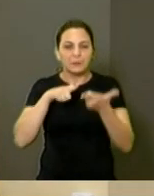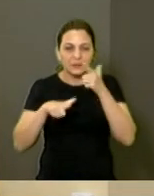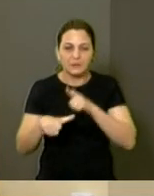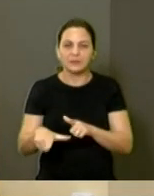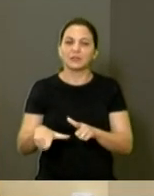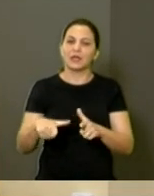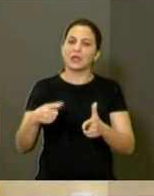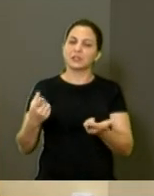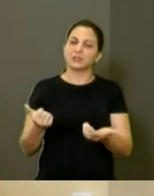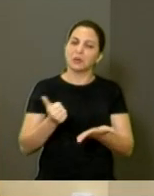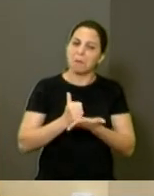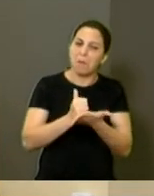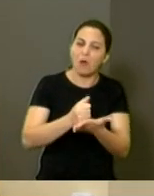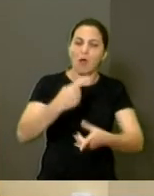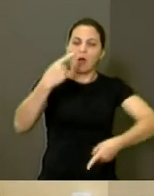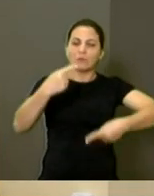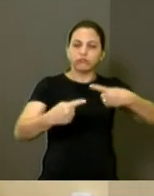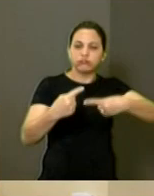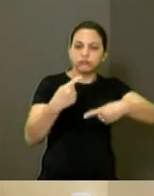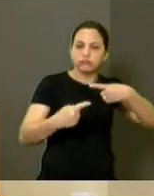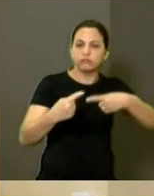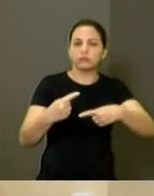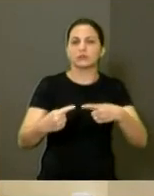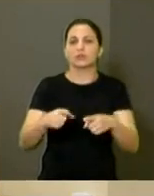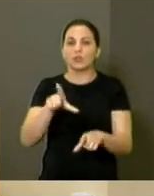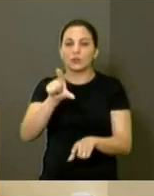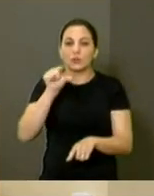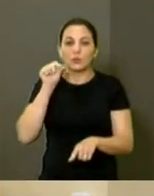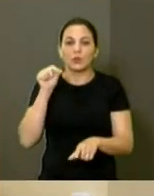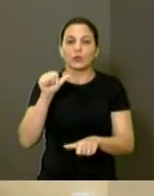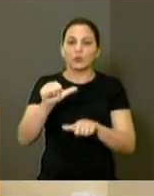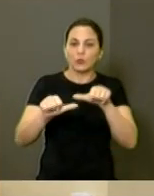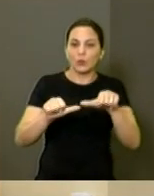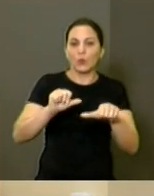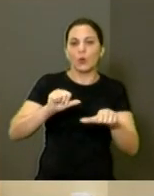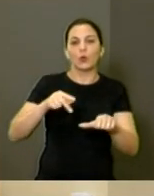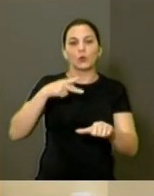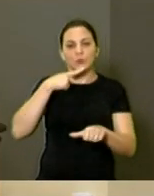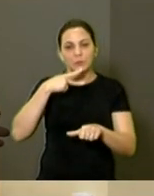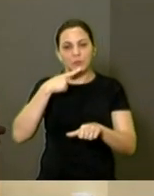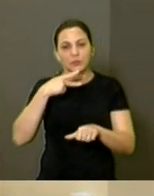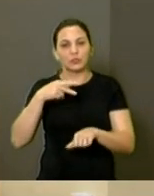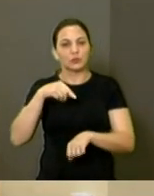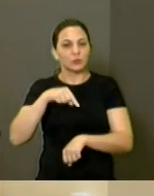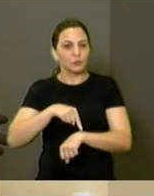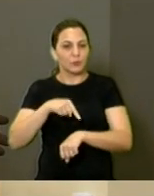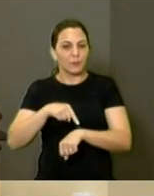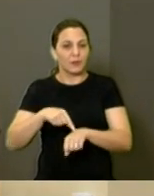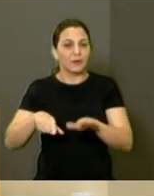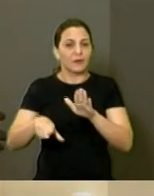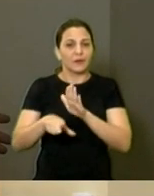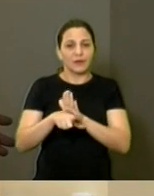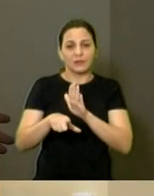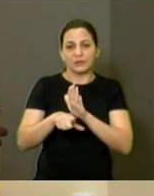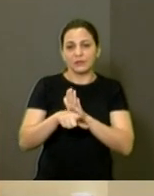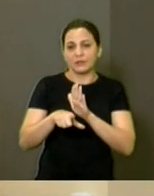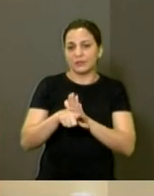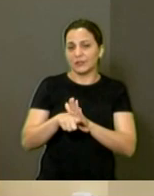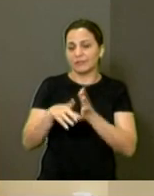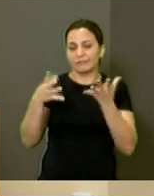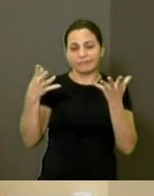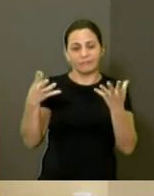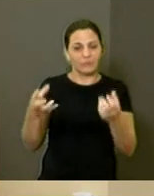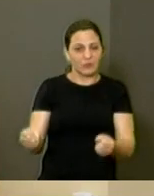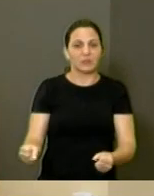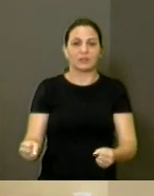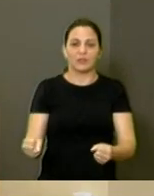PR os debates né e fez uma opção de trocar de partido no momento que a legislação não permitia por isso que teve